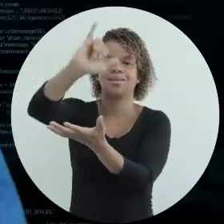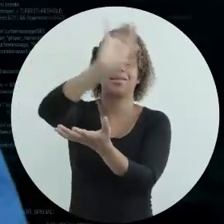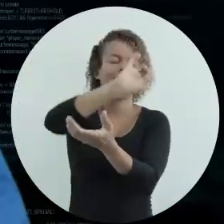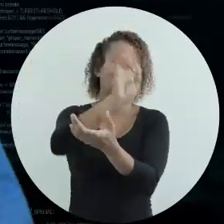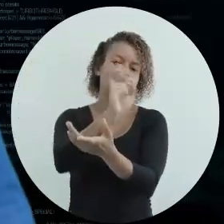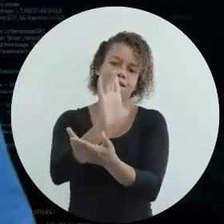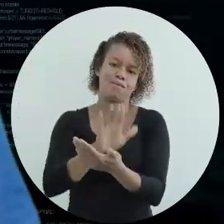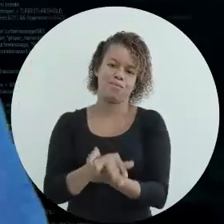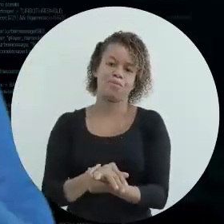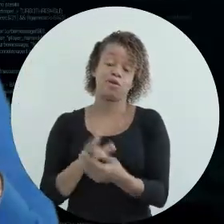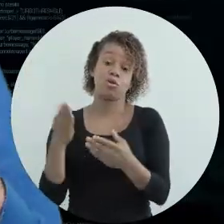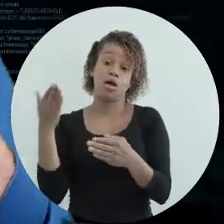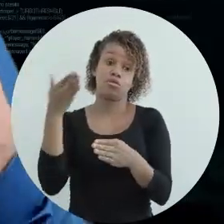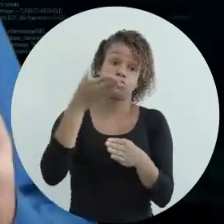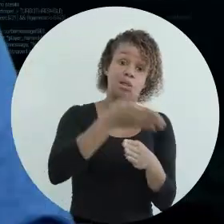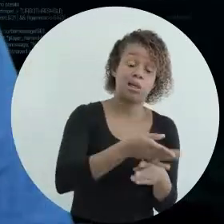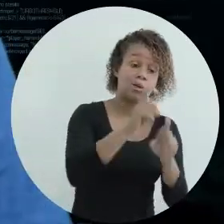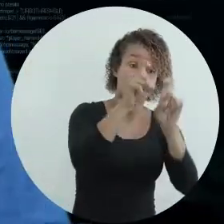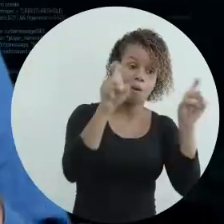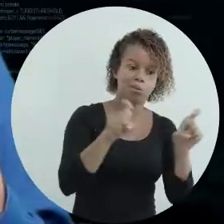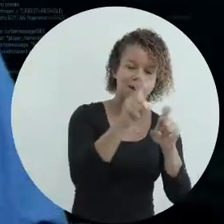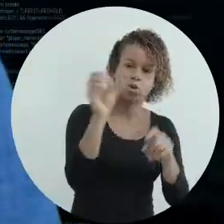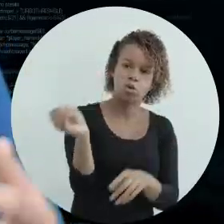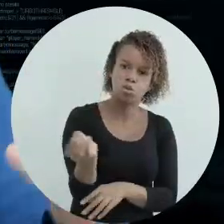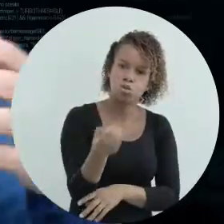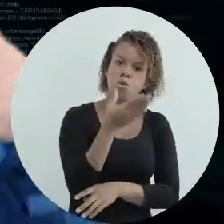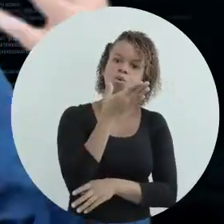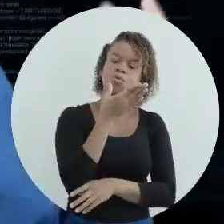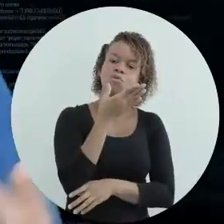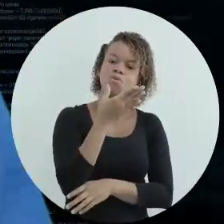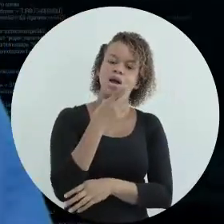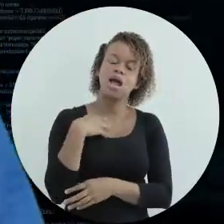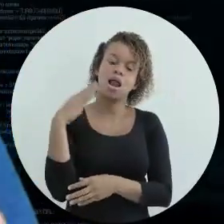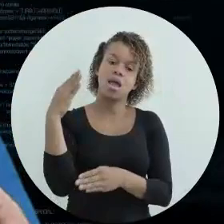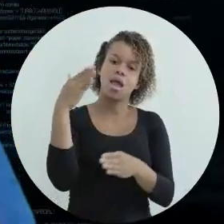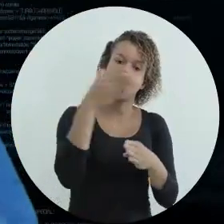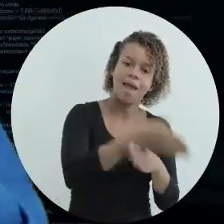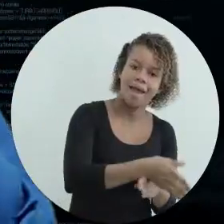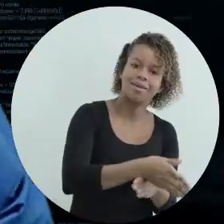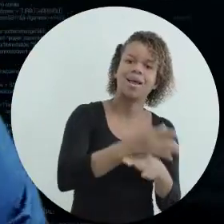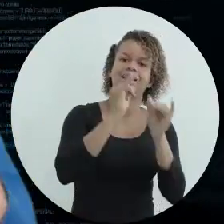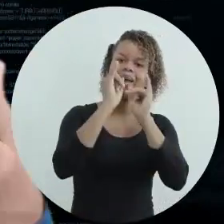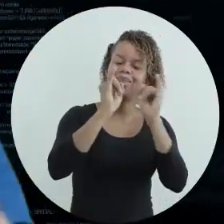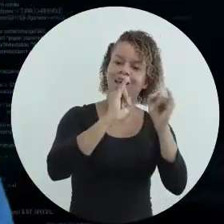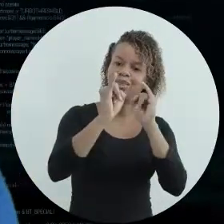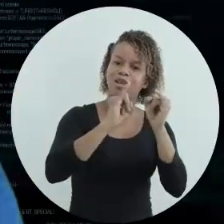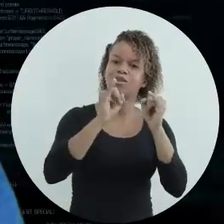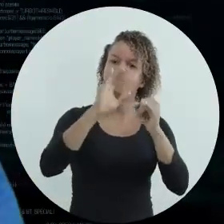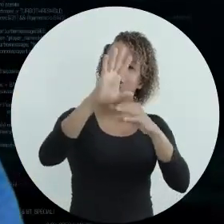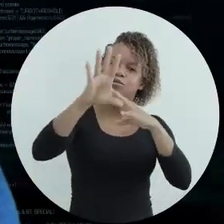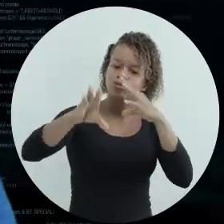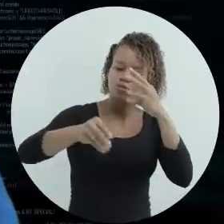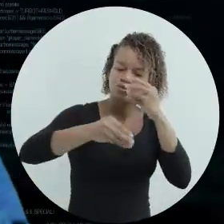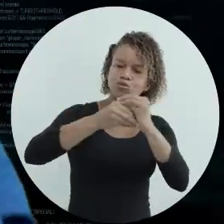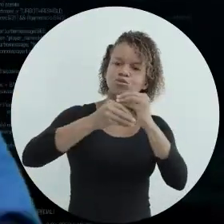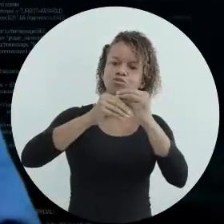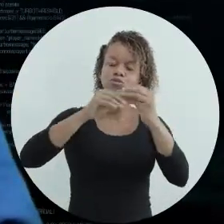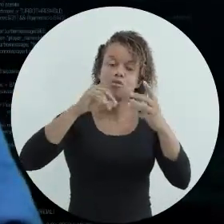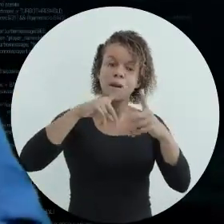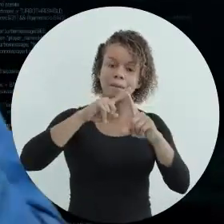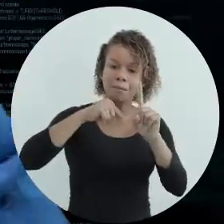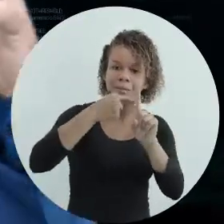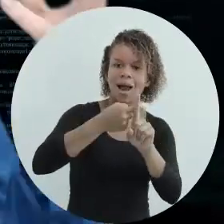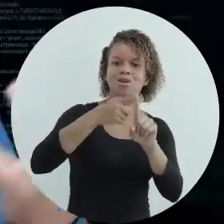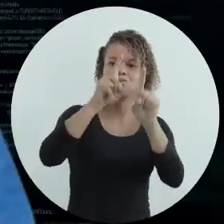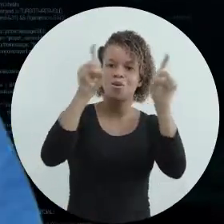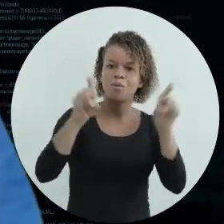um computador novo, ele entra na internet, ele faz parte da internet, ele é mais um computador. Então, a